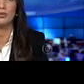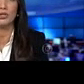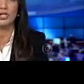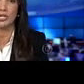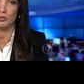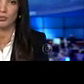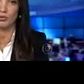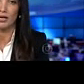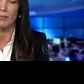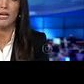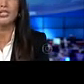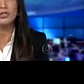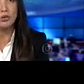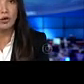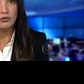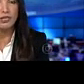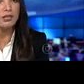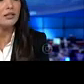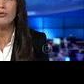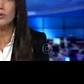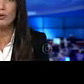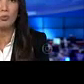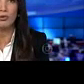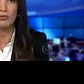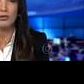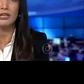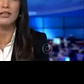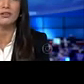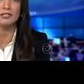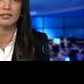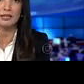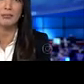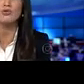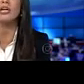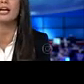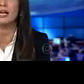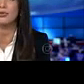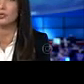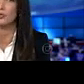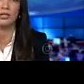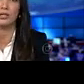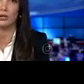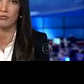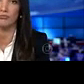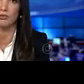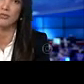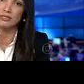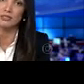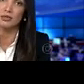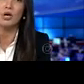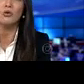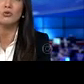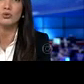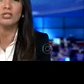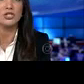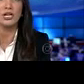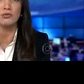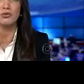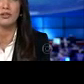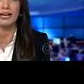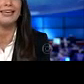à Prefeitura de Campos. Para Dias Toffoli, não ficou comprovado que a entrevista tenha prejudicado a disputa eleitoral. Com a decisão, os